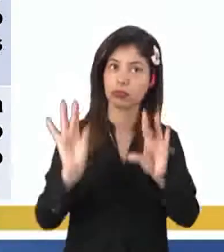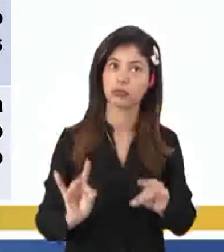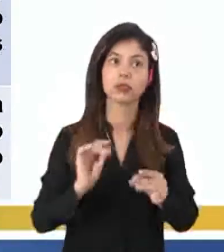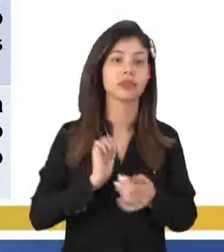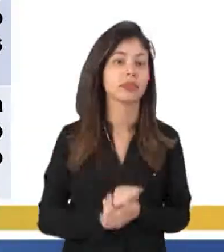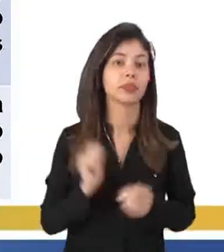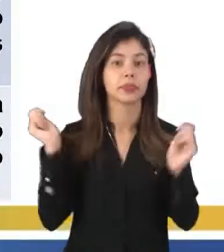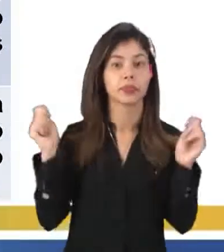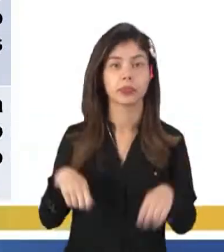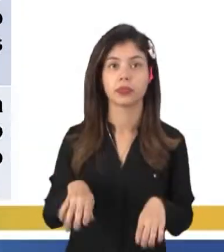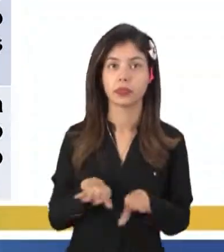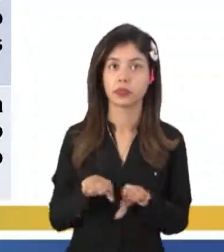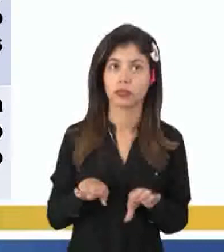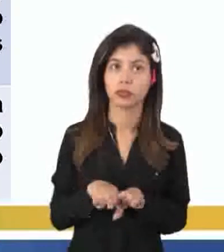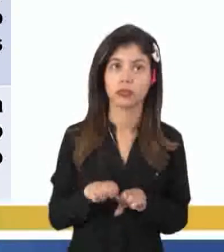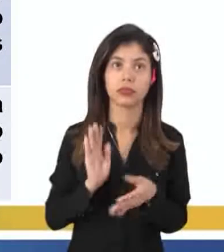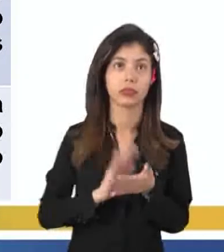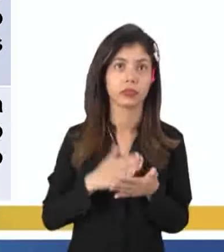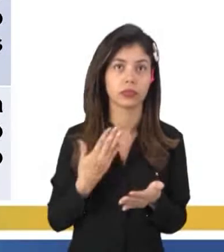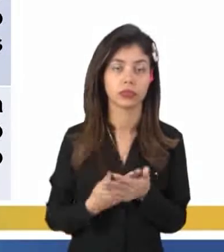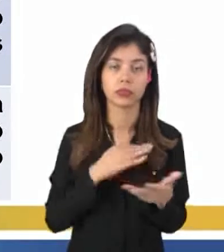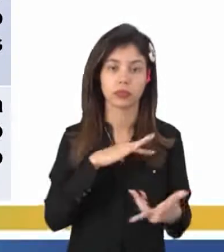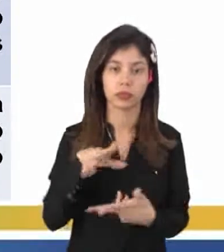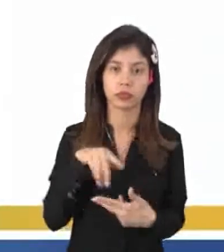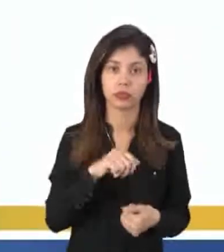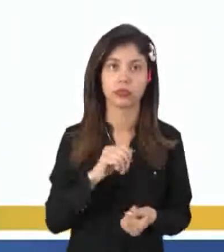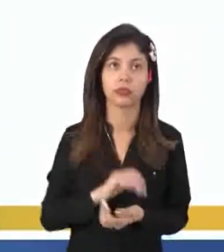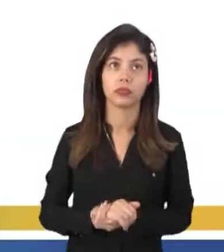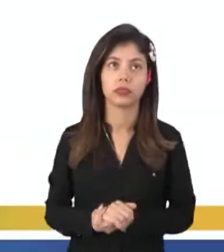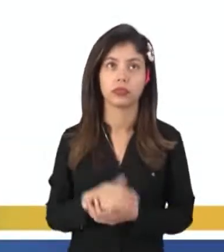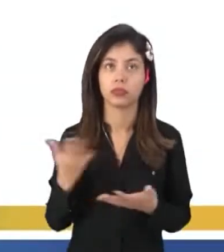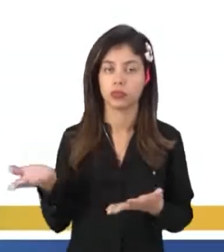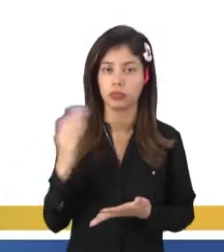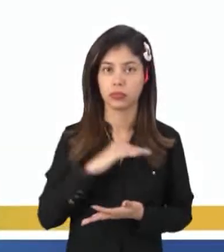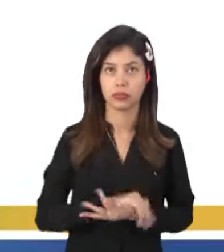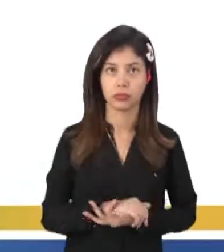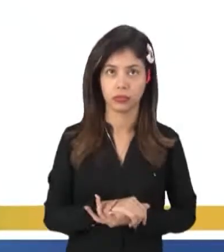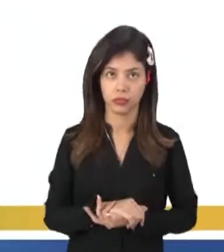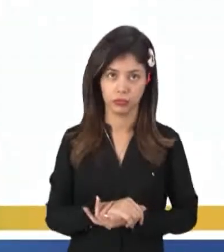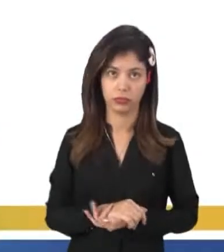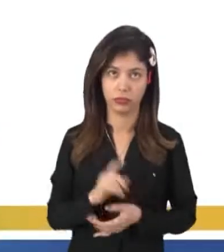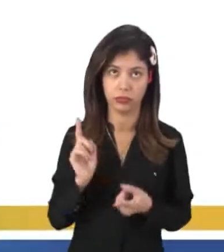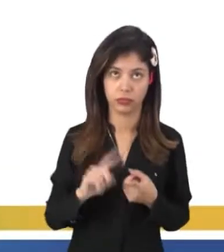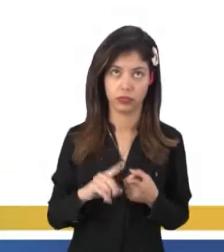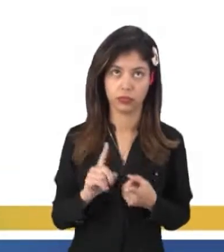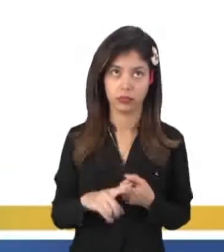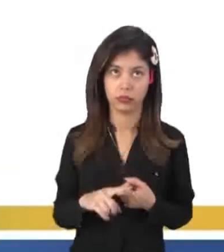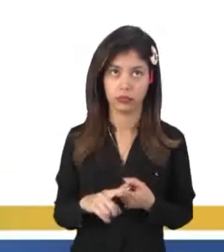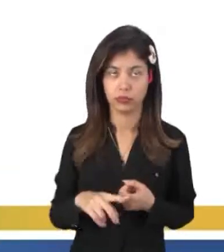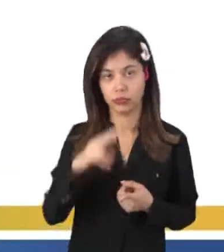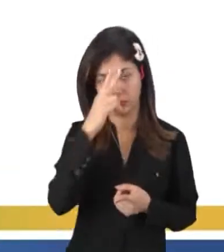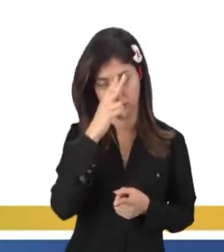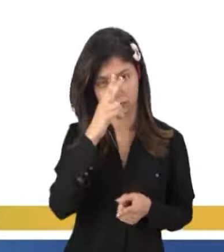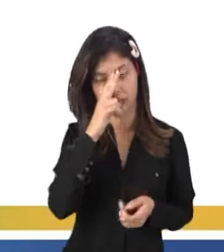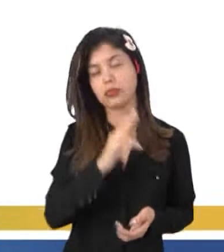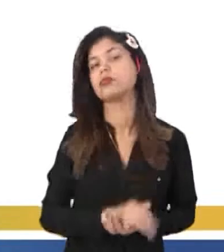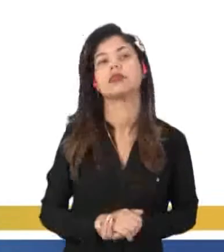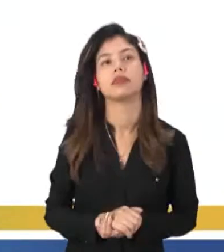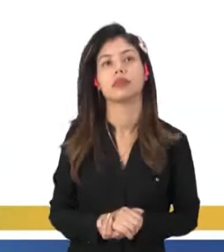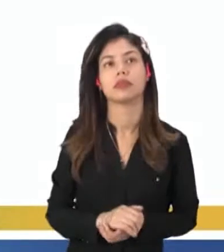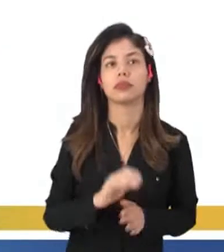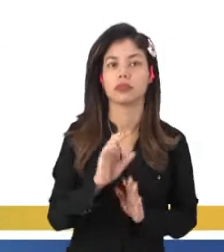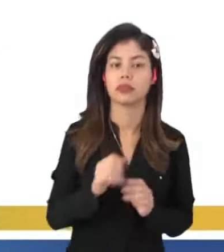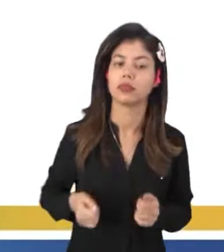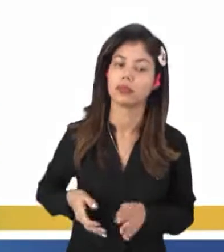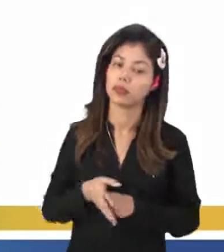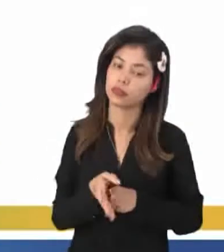um tem a sua forma de interpretar esse mundo, tá? Então, vamos lá para o nosso primeiro exercitando. Lembra daquele conselho